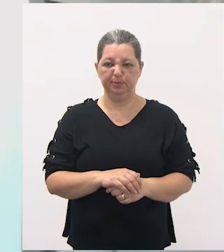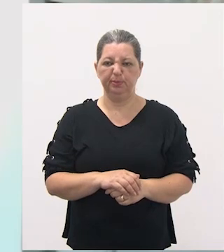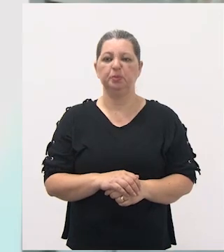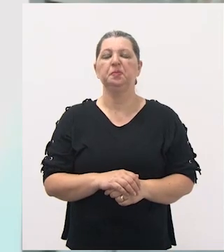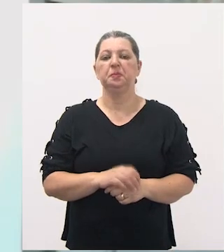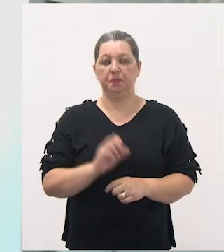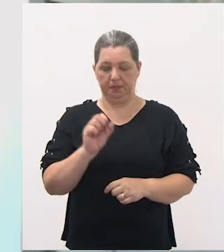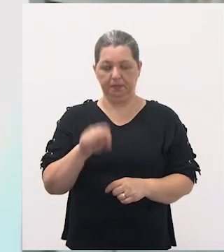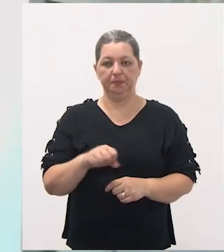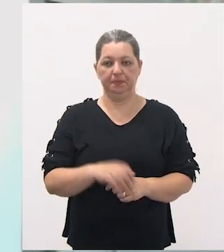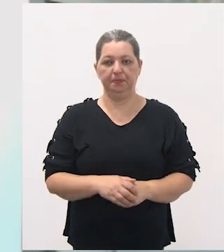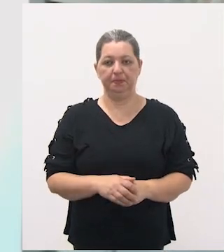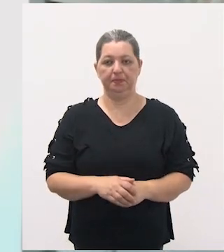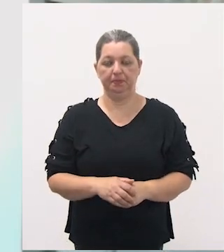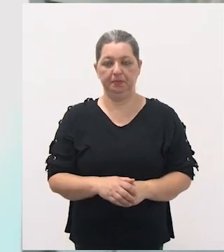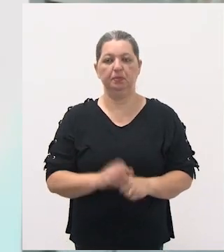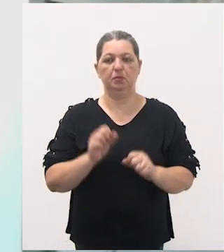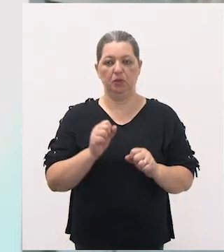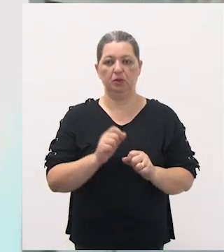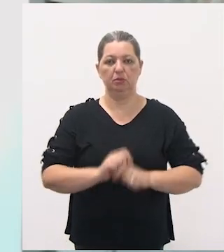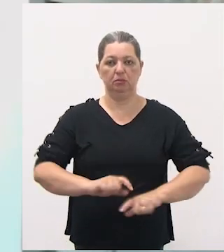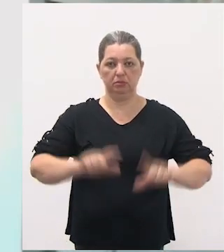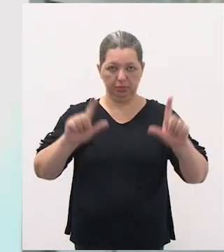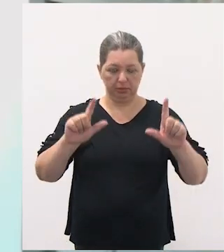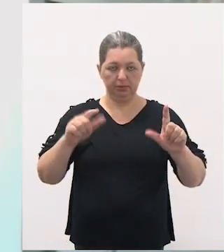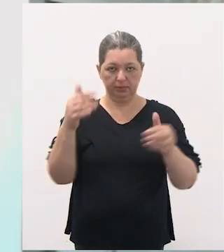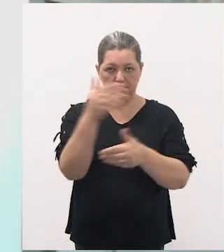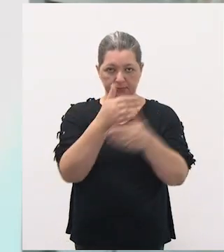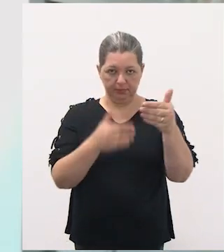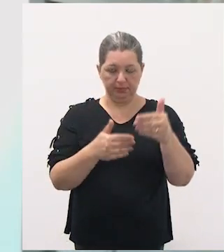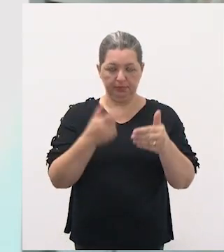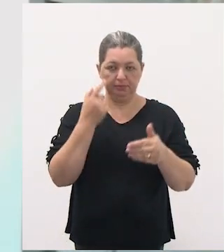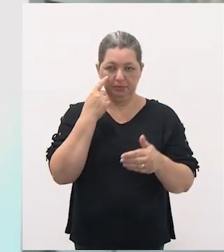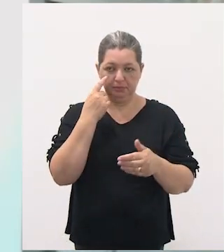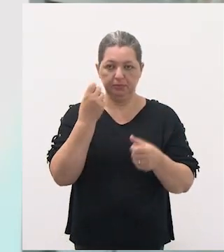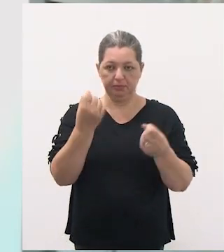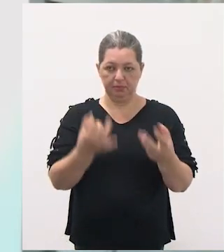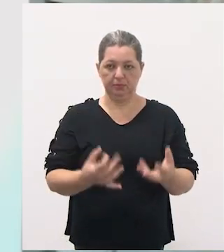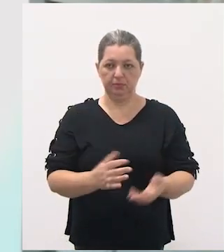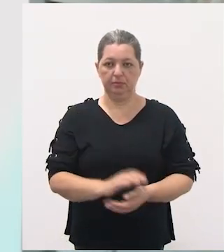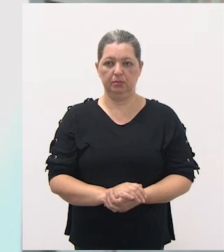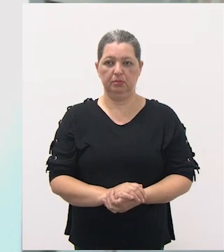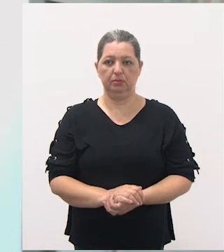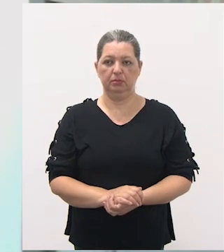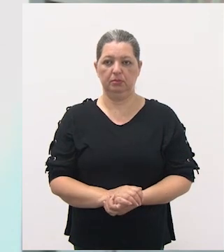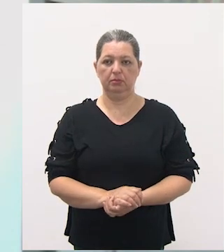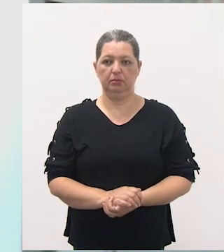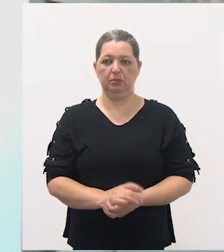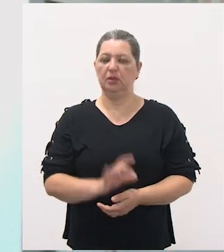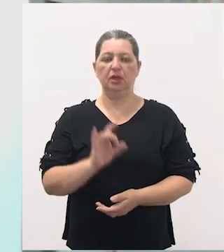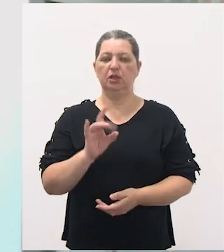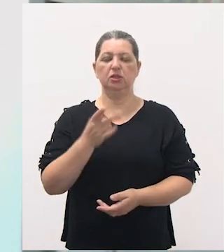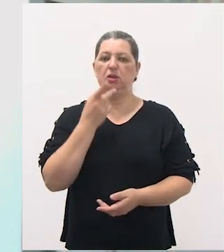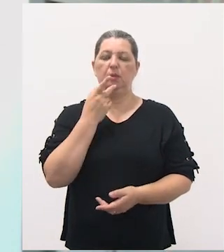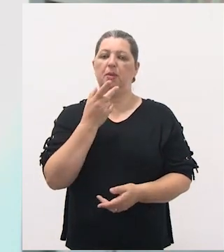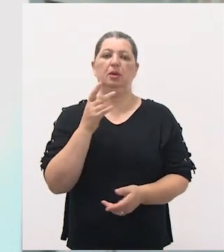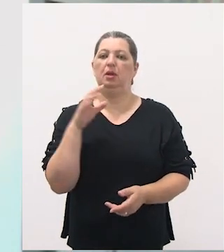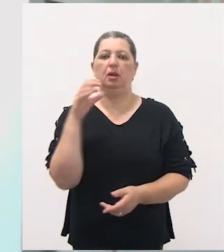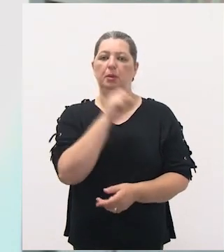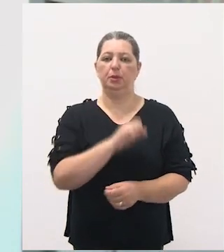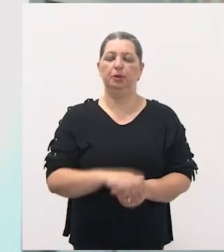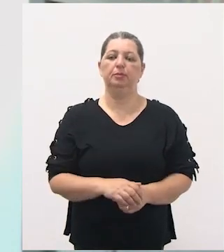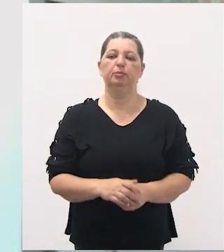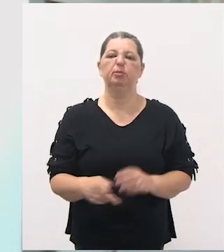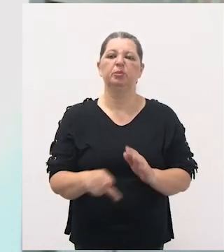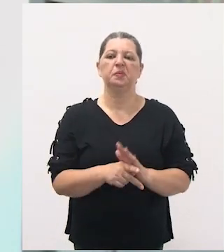Seria sim. Então, se você quiser até projetar um pouquinho lá, a gente pode falar a taxonomia, mas se não, tudo bem, é para ser rápido aqui. Então, a taxonomia,